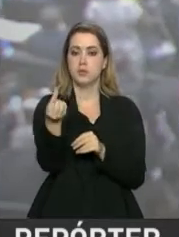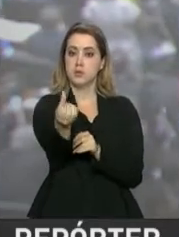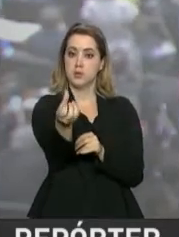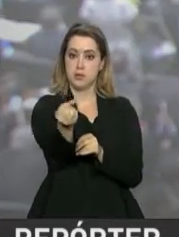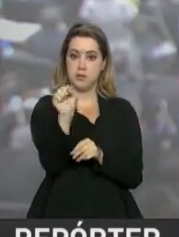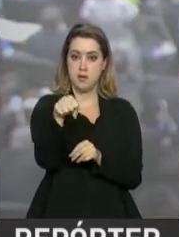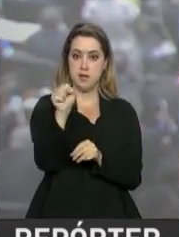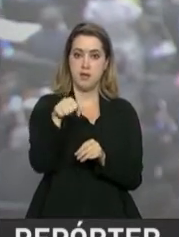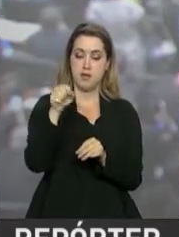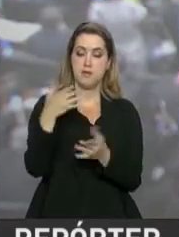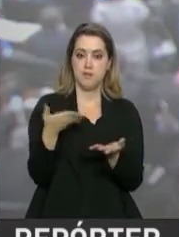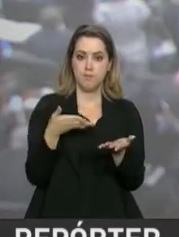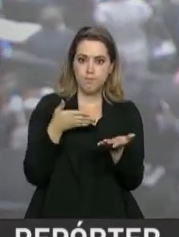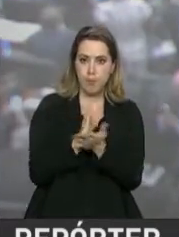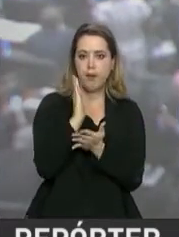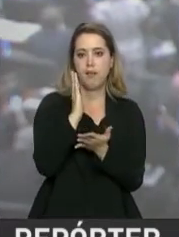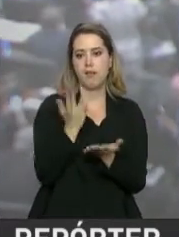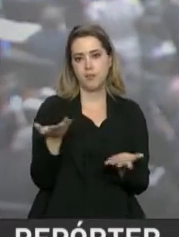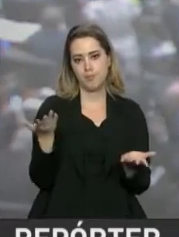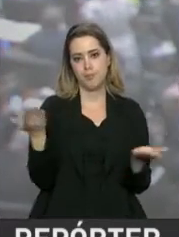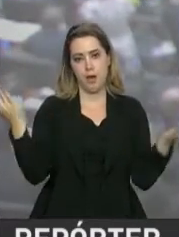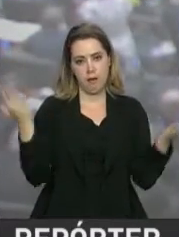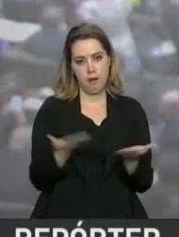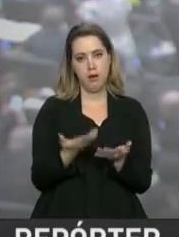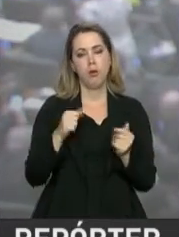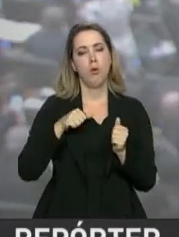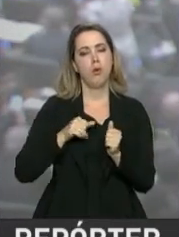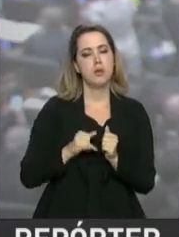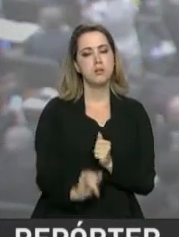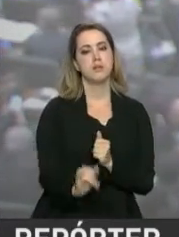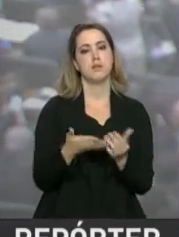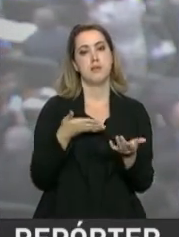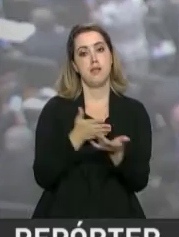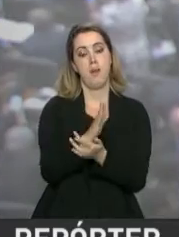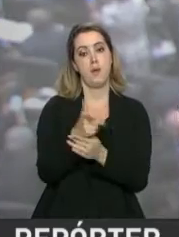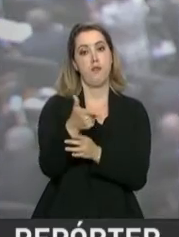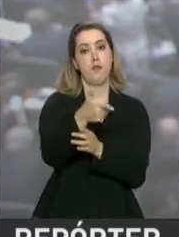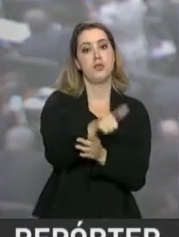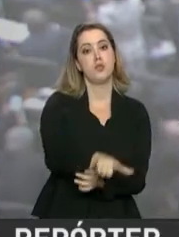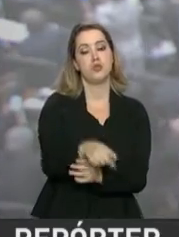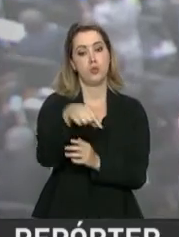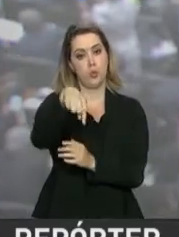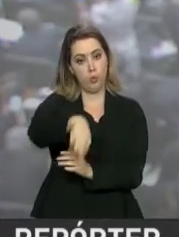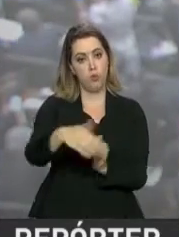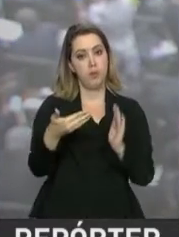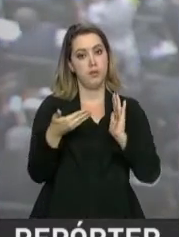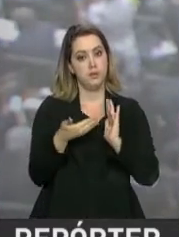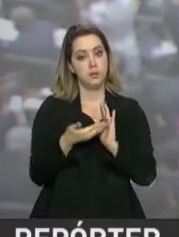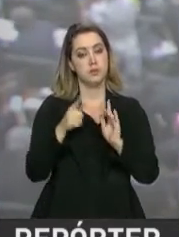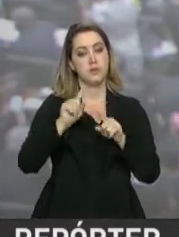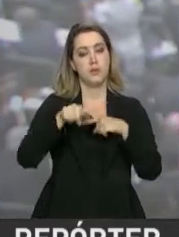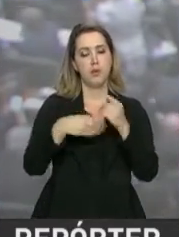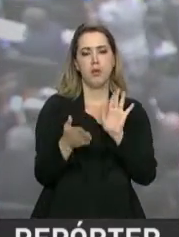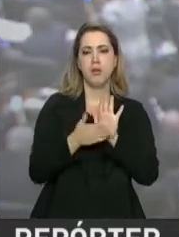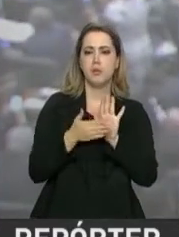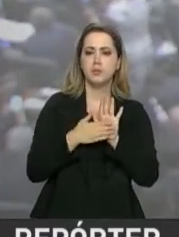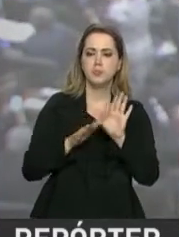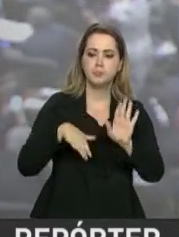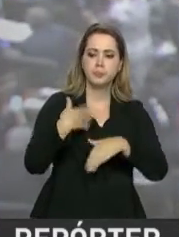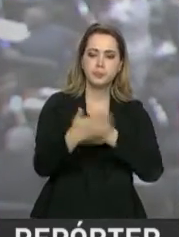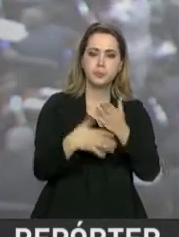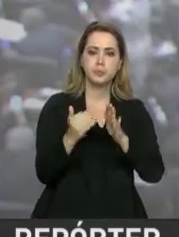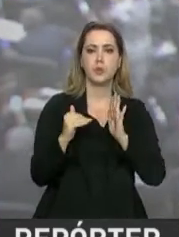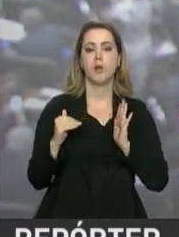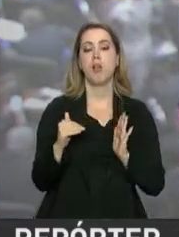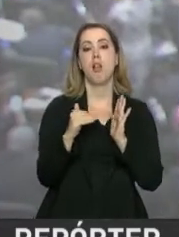a favor da PEC. Caso ela seja aprovada neste segundo turno aqui na Câmara dos Deputados, a proposta segue para o